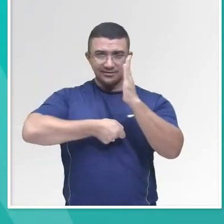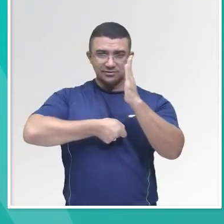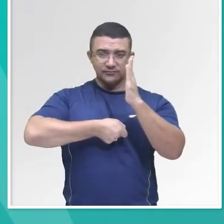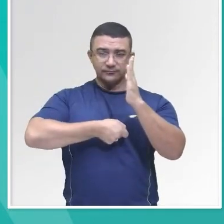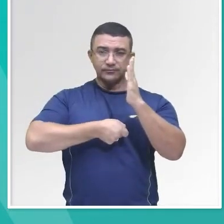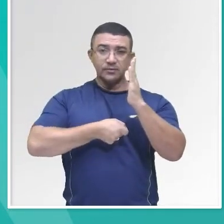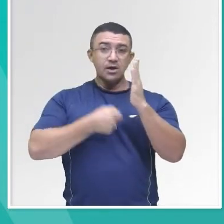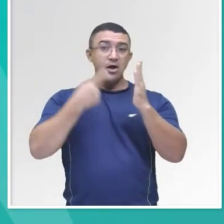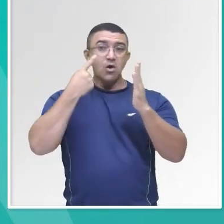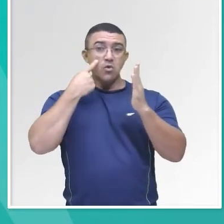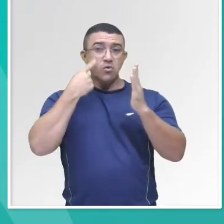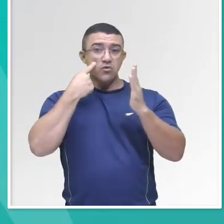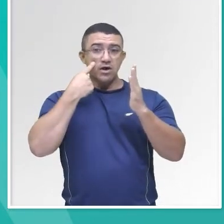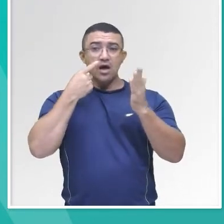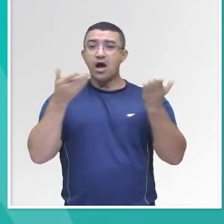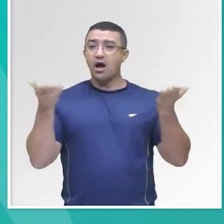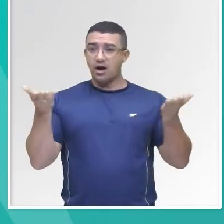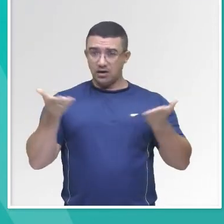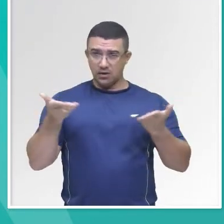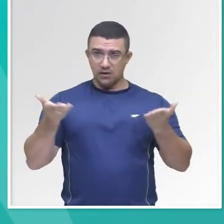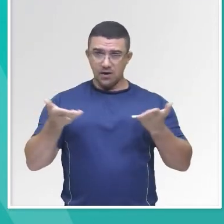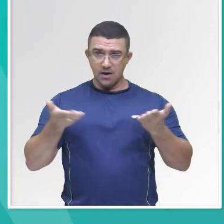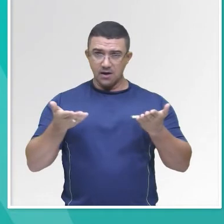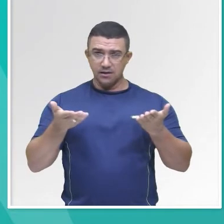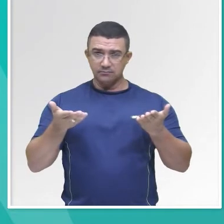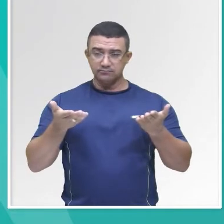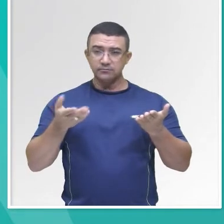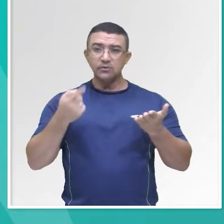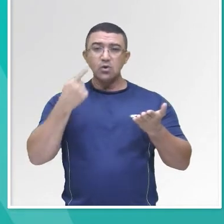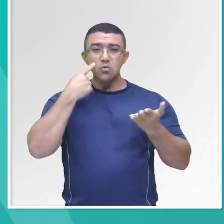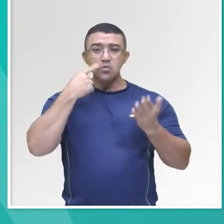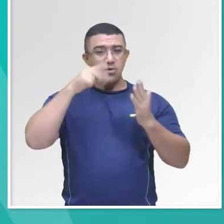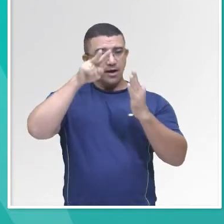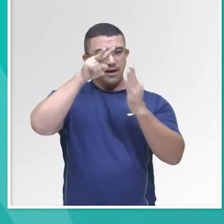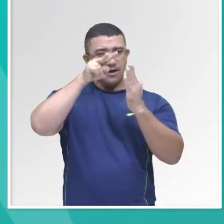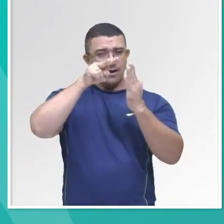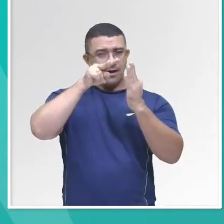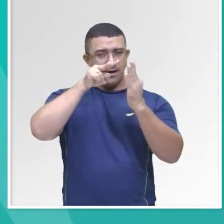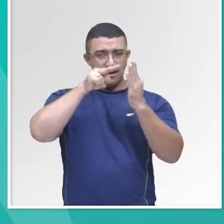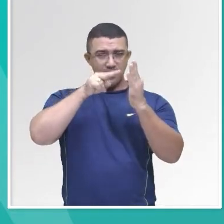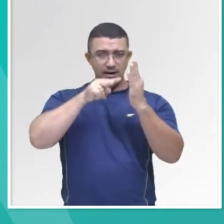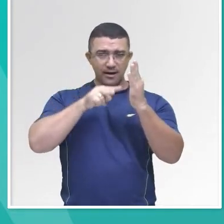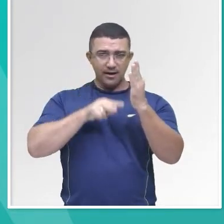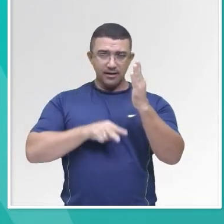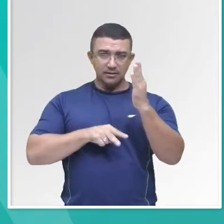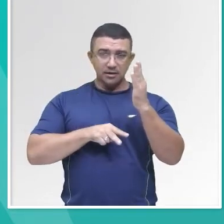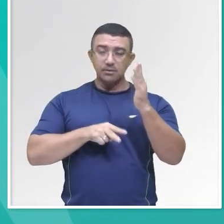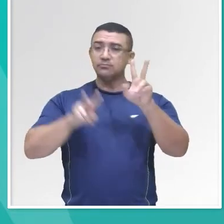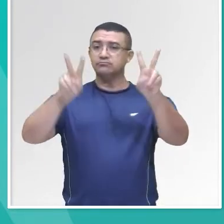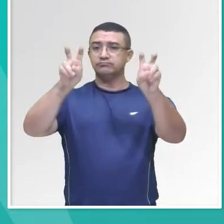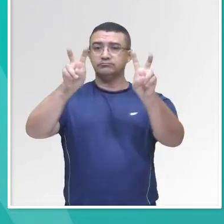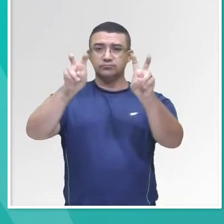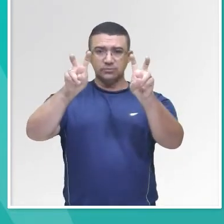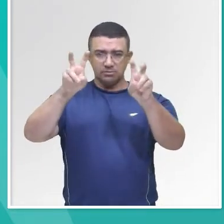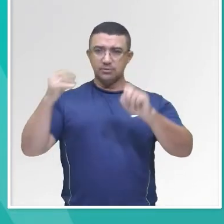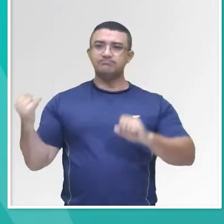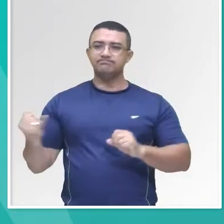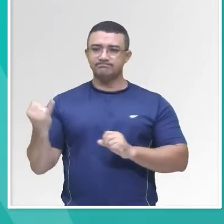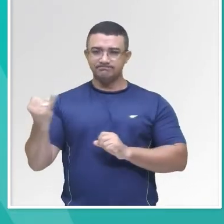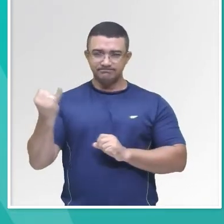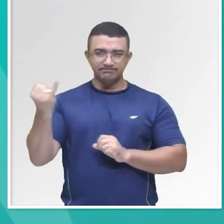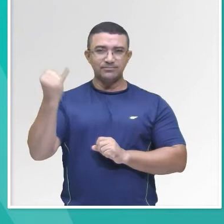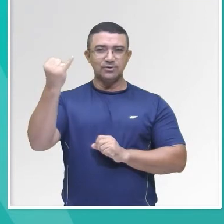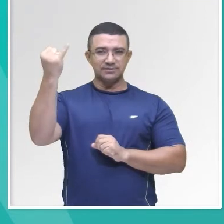vamos ver agora, fazendo aí a leitura, tá? De um tema importante